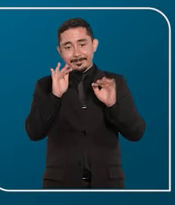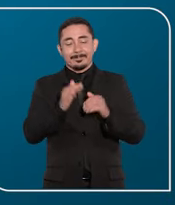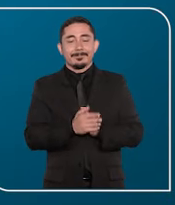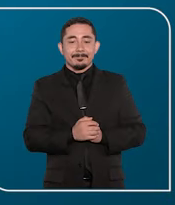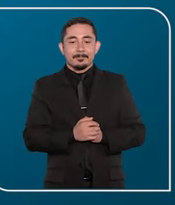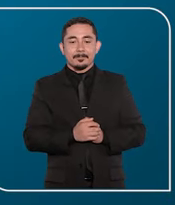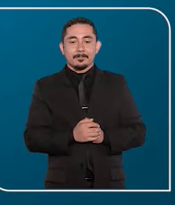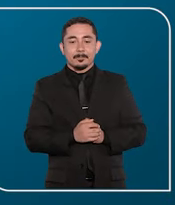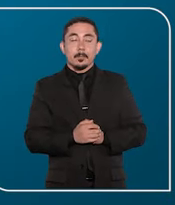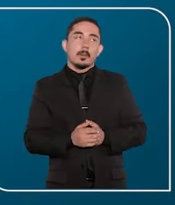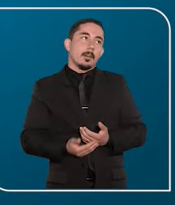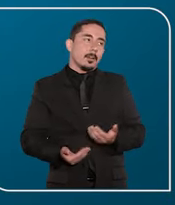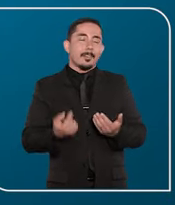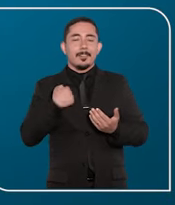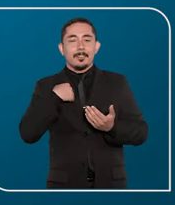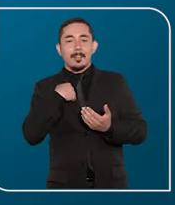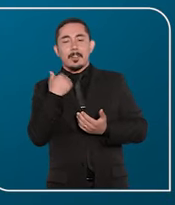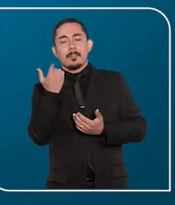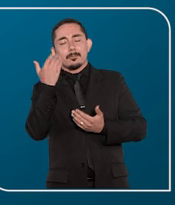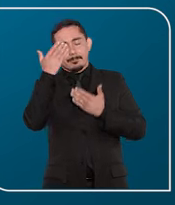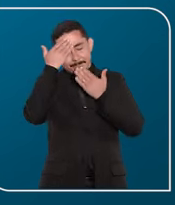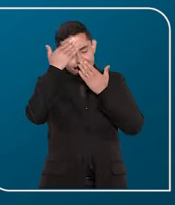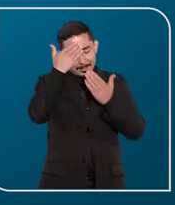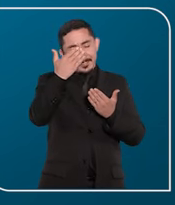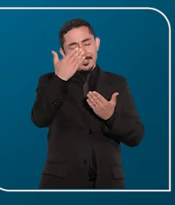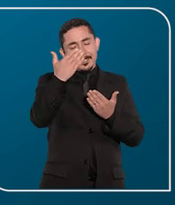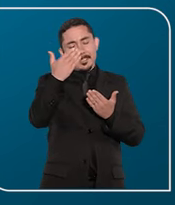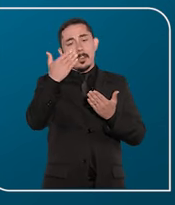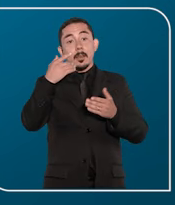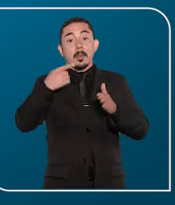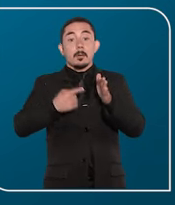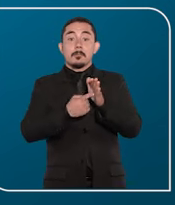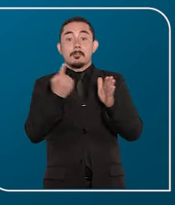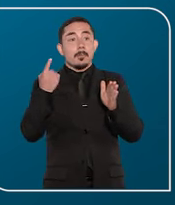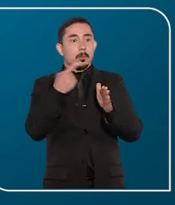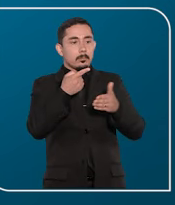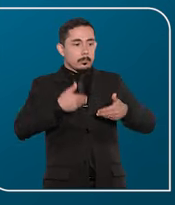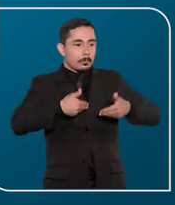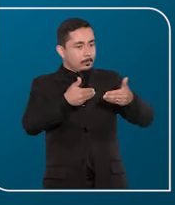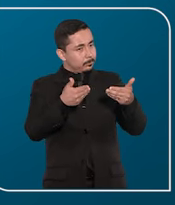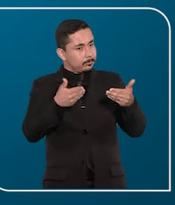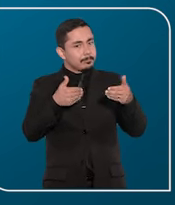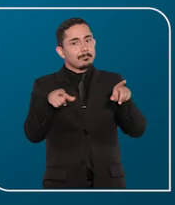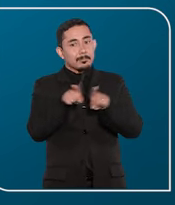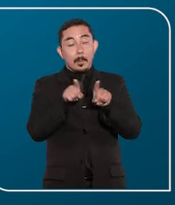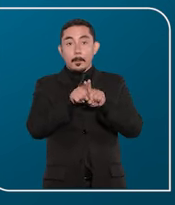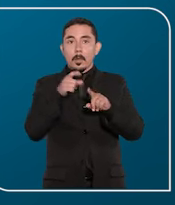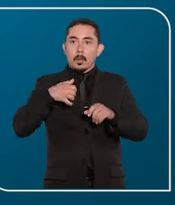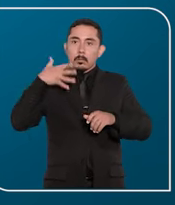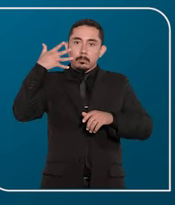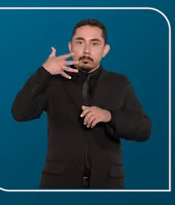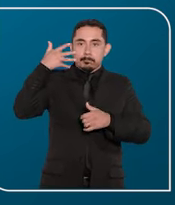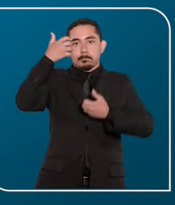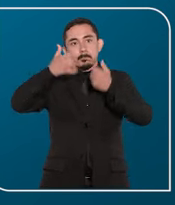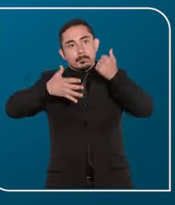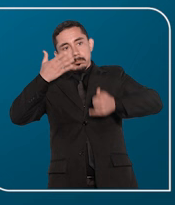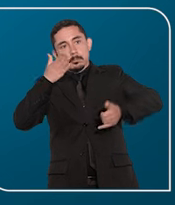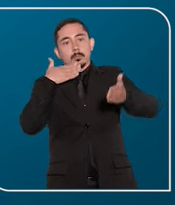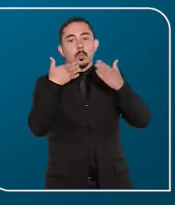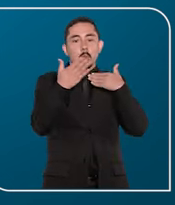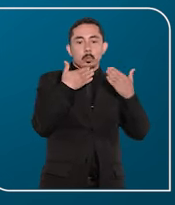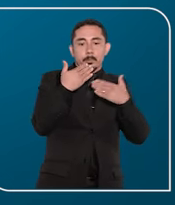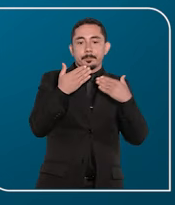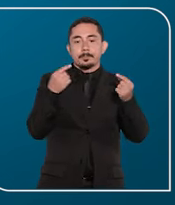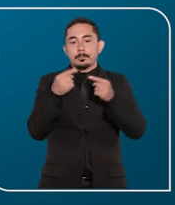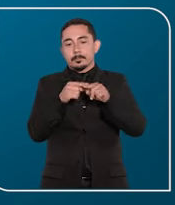Eu só tenho a agradecer, em primeiro lugar, pelo convite e pela oportunidade de falar e de conversar sobre o